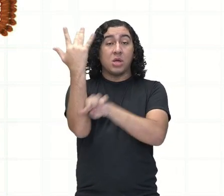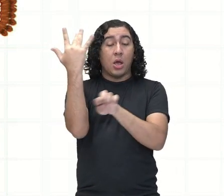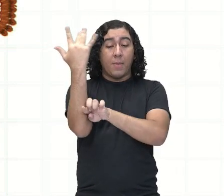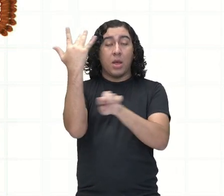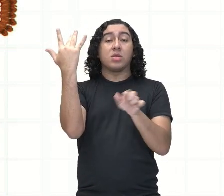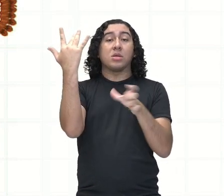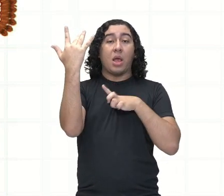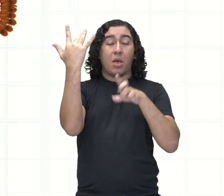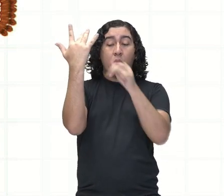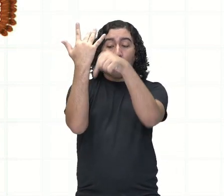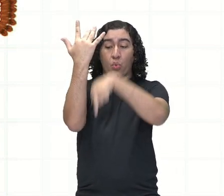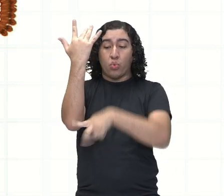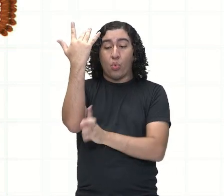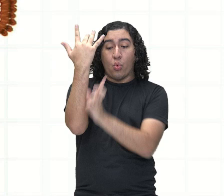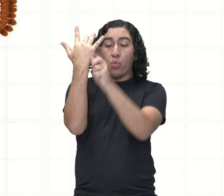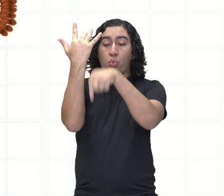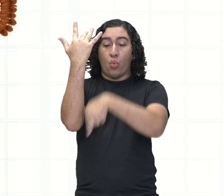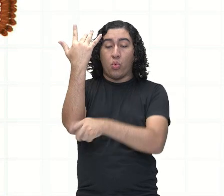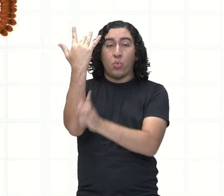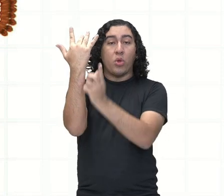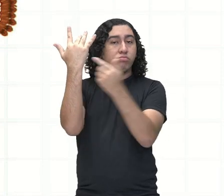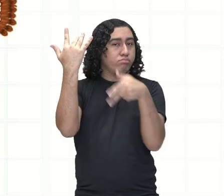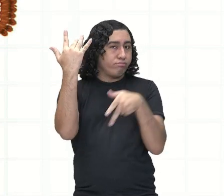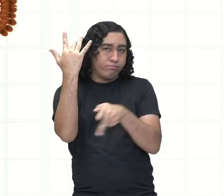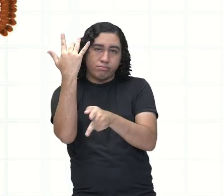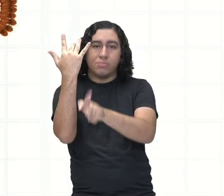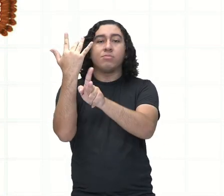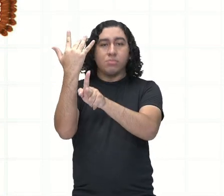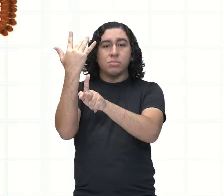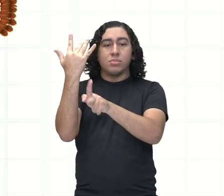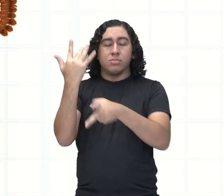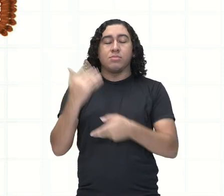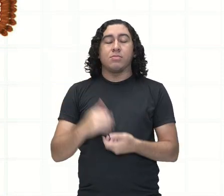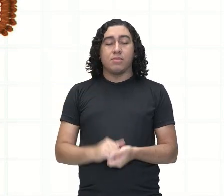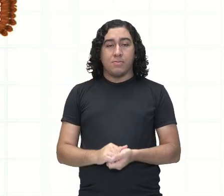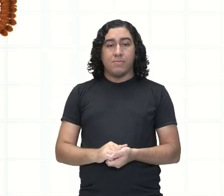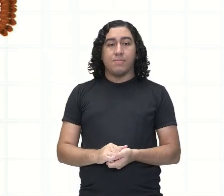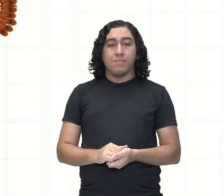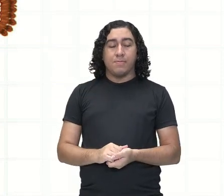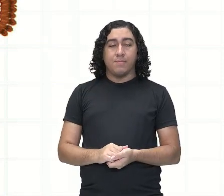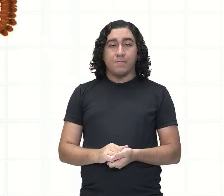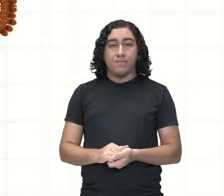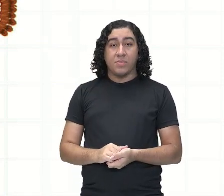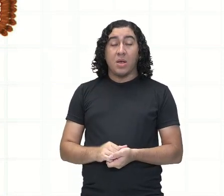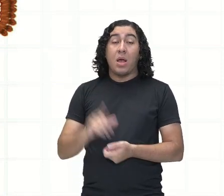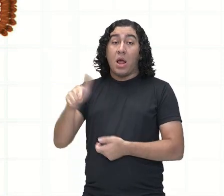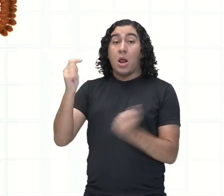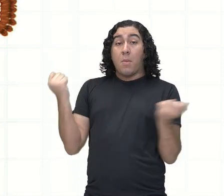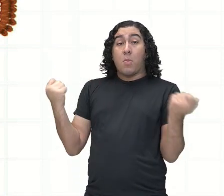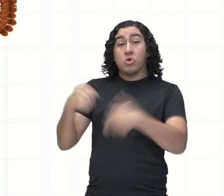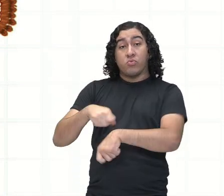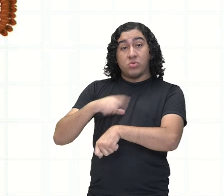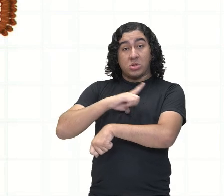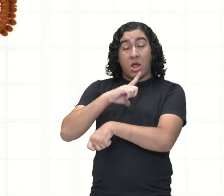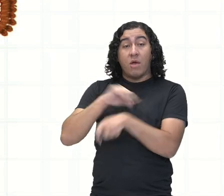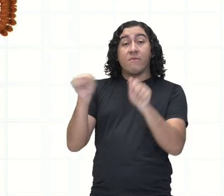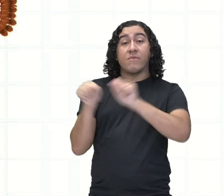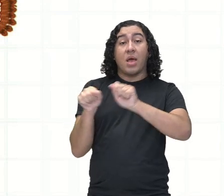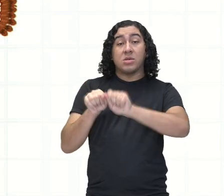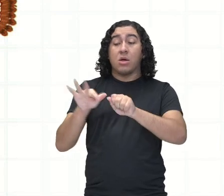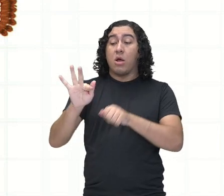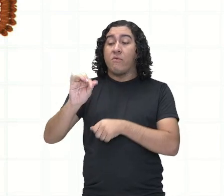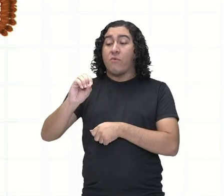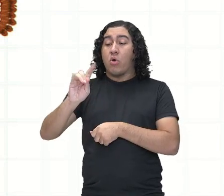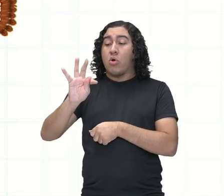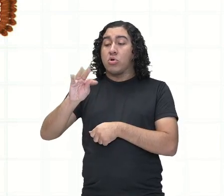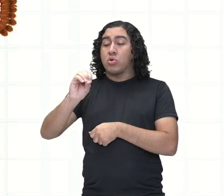que vai ser absorvido da atmosfera, aqui para a planta, para que ela possa realizar a fotossíntese.